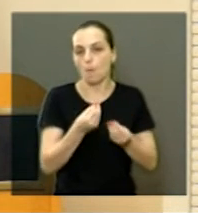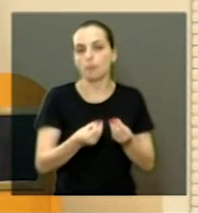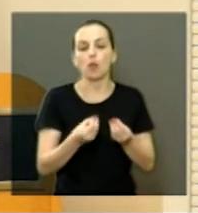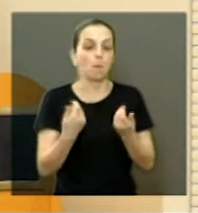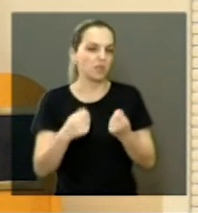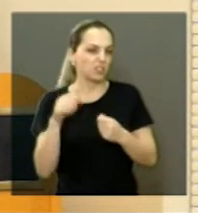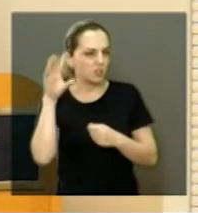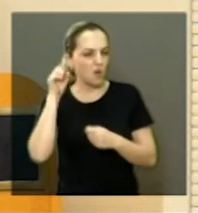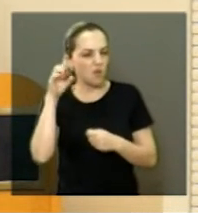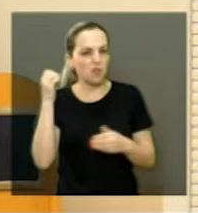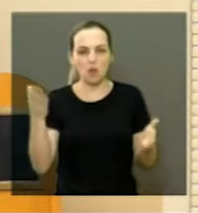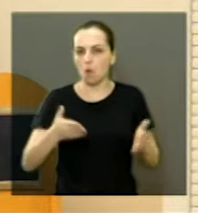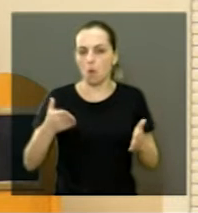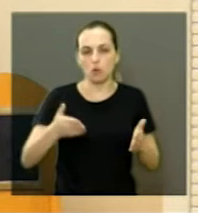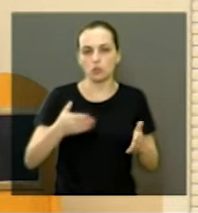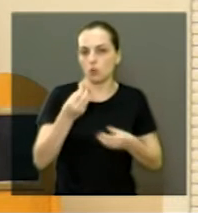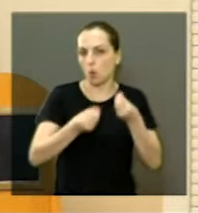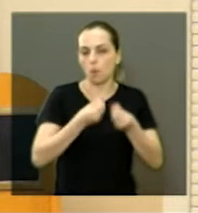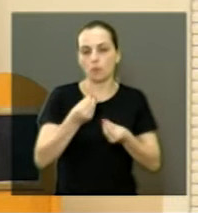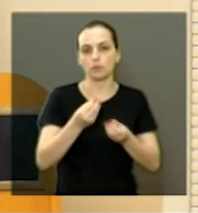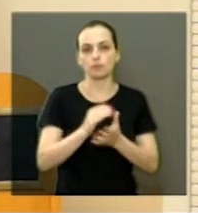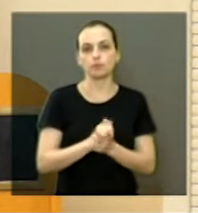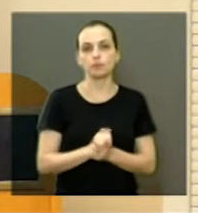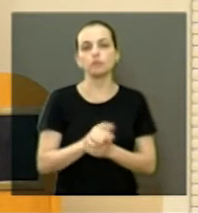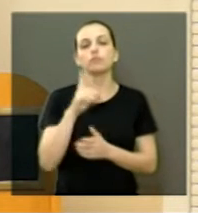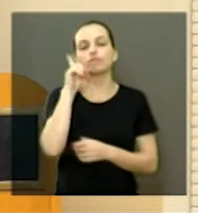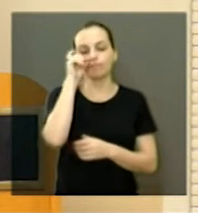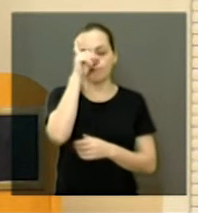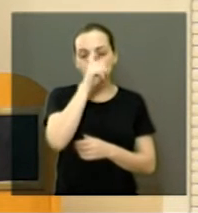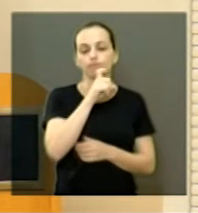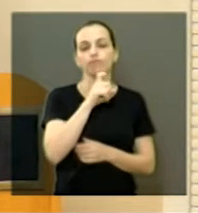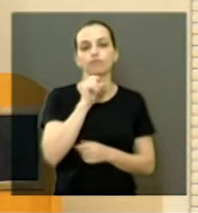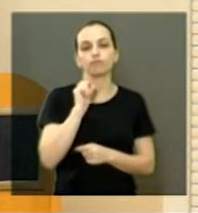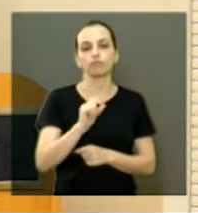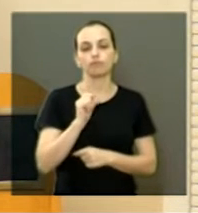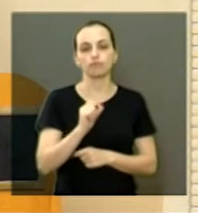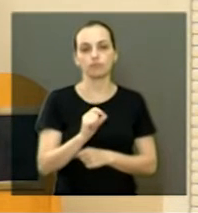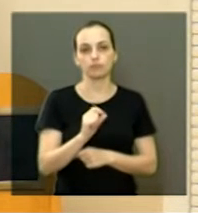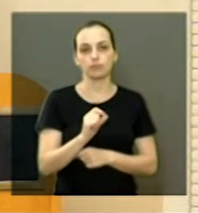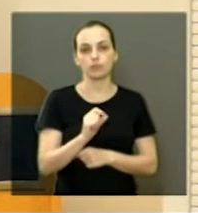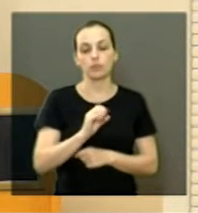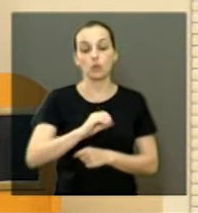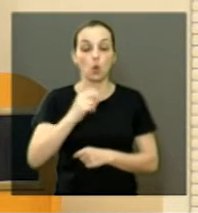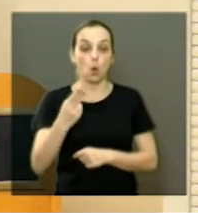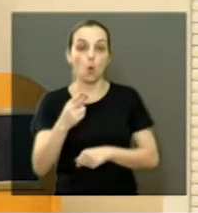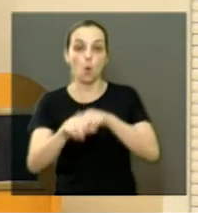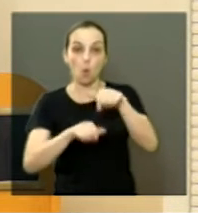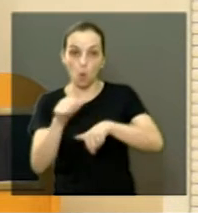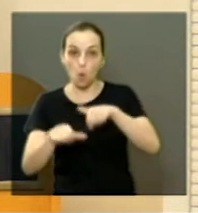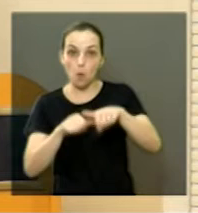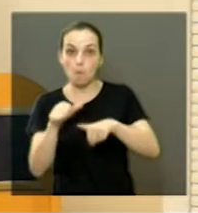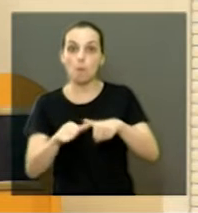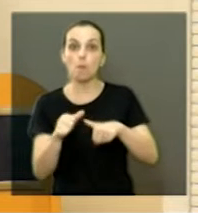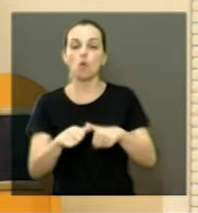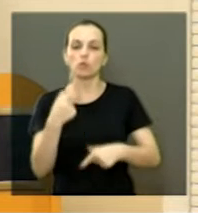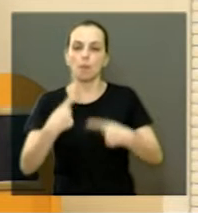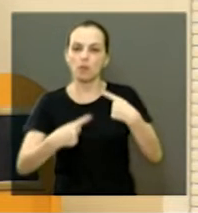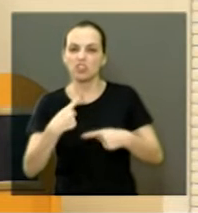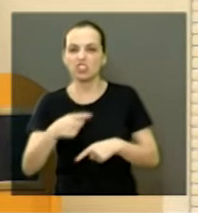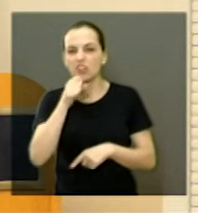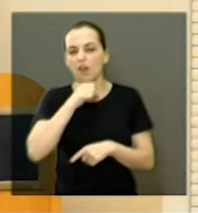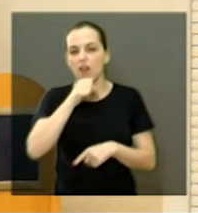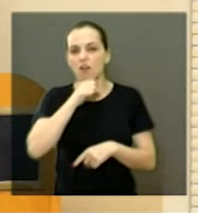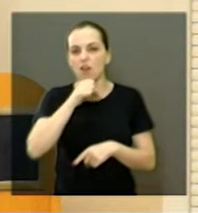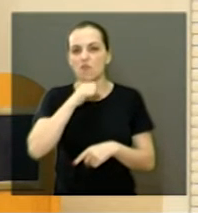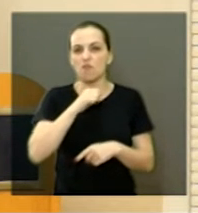aí nos dias atuais é difícil ou a gente muda essa vela por velha política